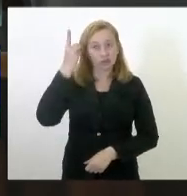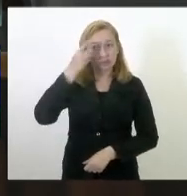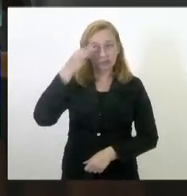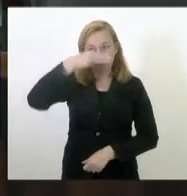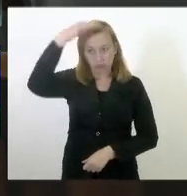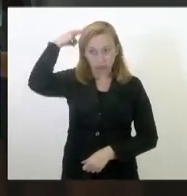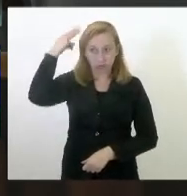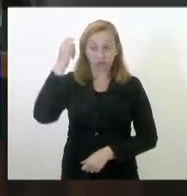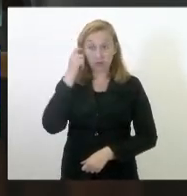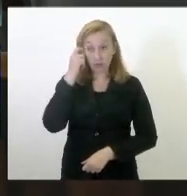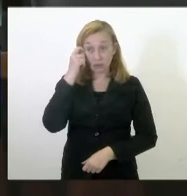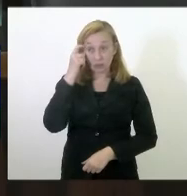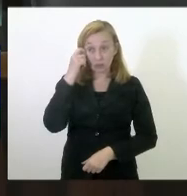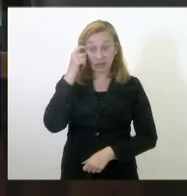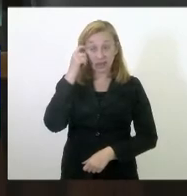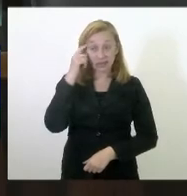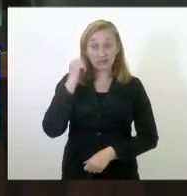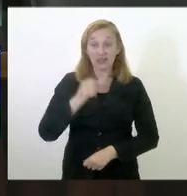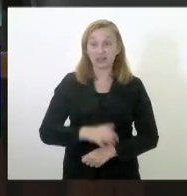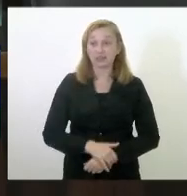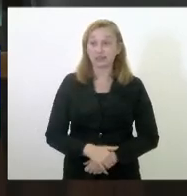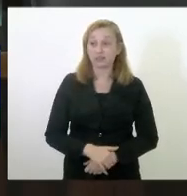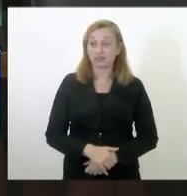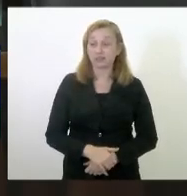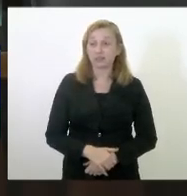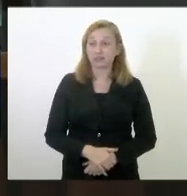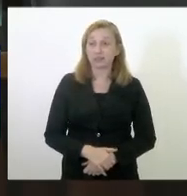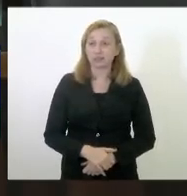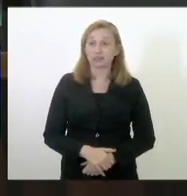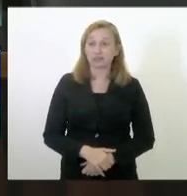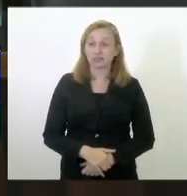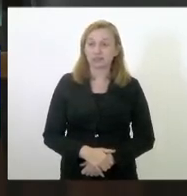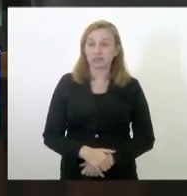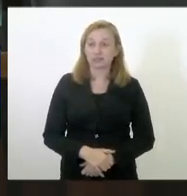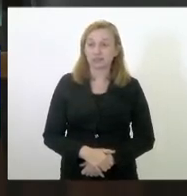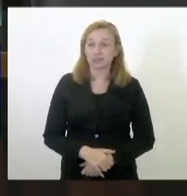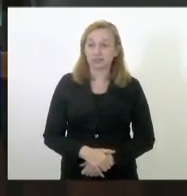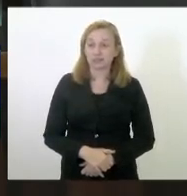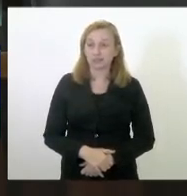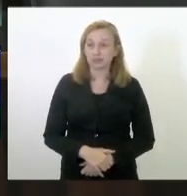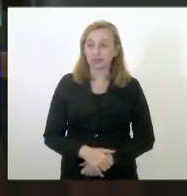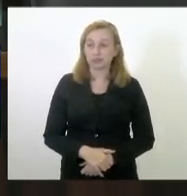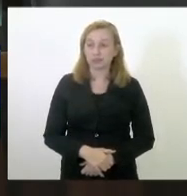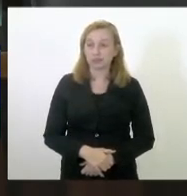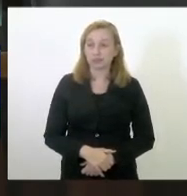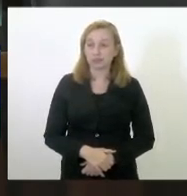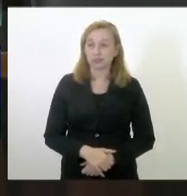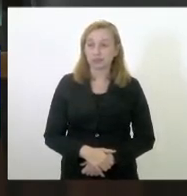votou a favor, o deputado Luiz Paulo, contrário. Pergunto como vota o deputado Marcos Miller.